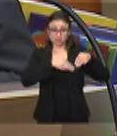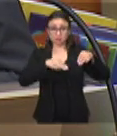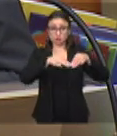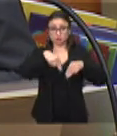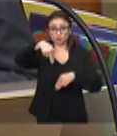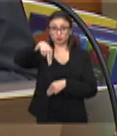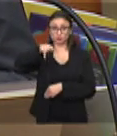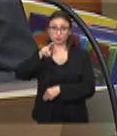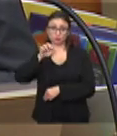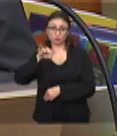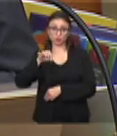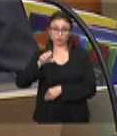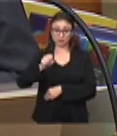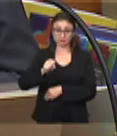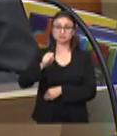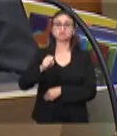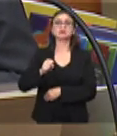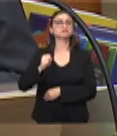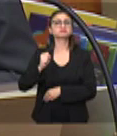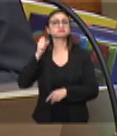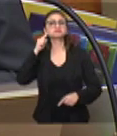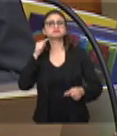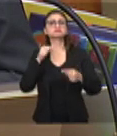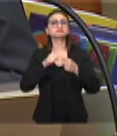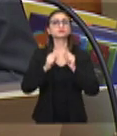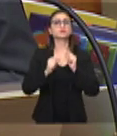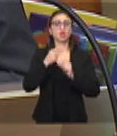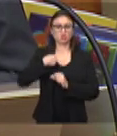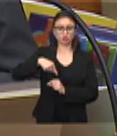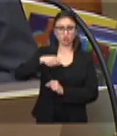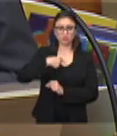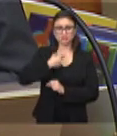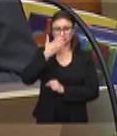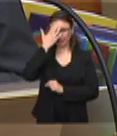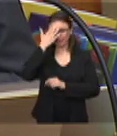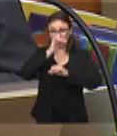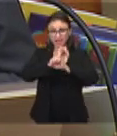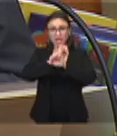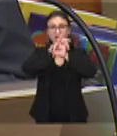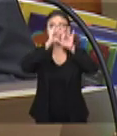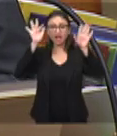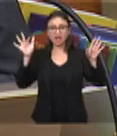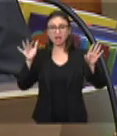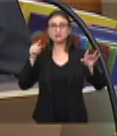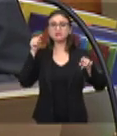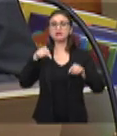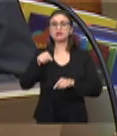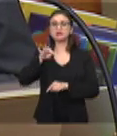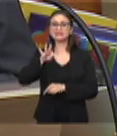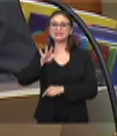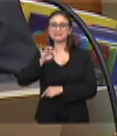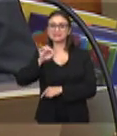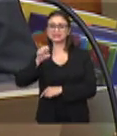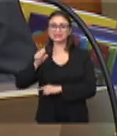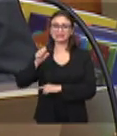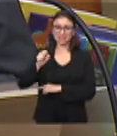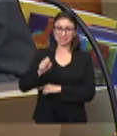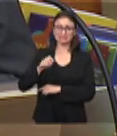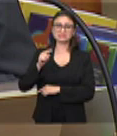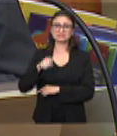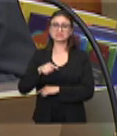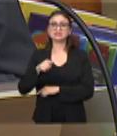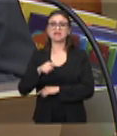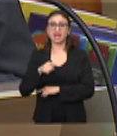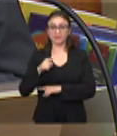Marques. A grande questão é, se nós entendermos que isso, que essa tese, que reflete